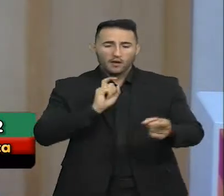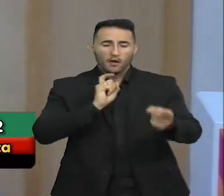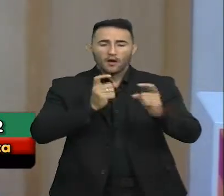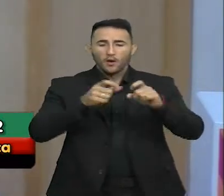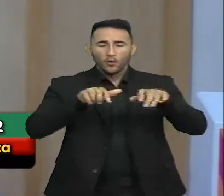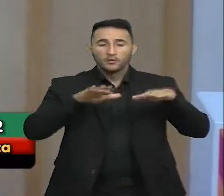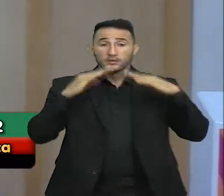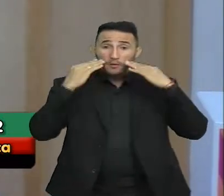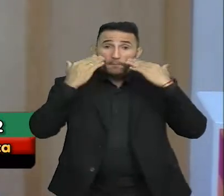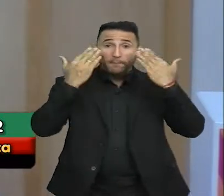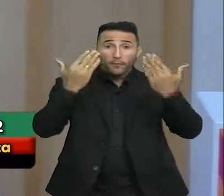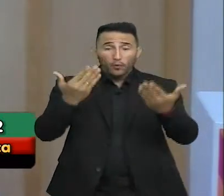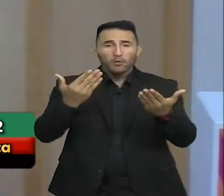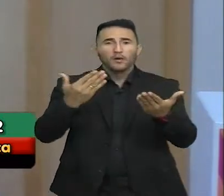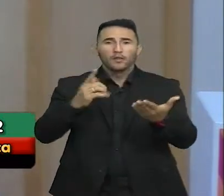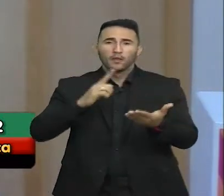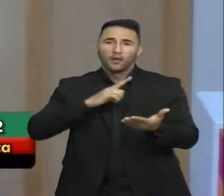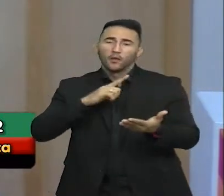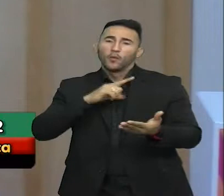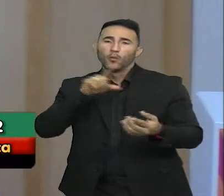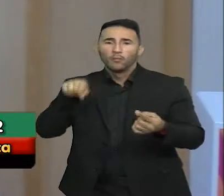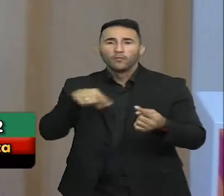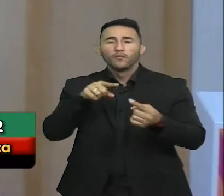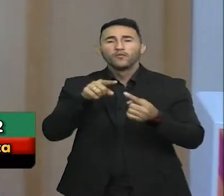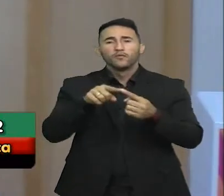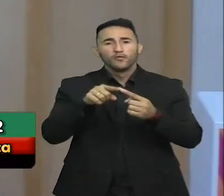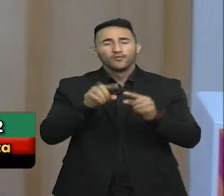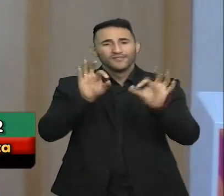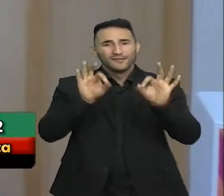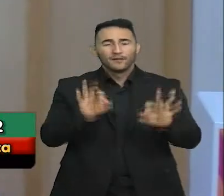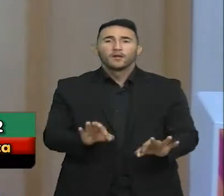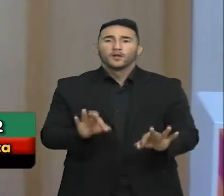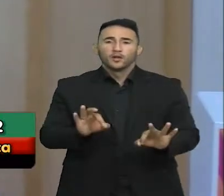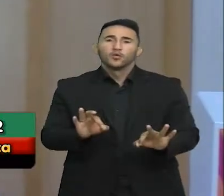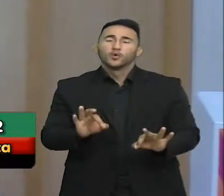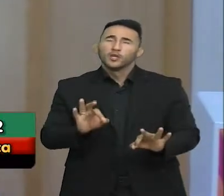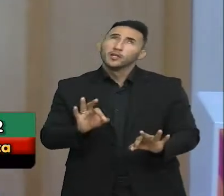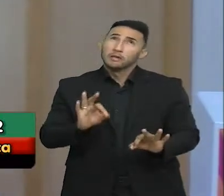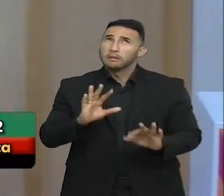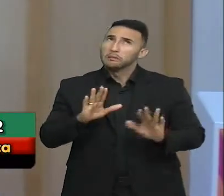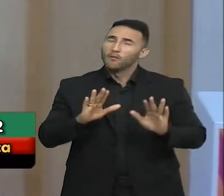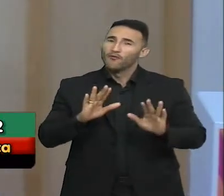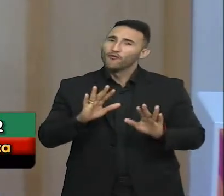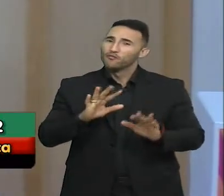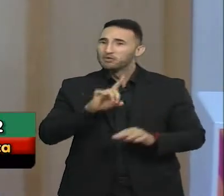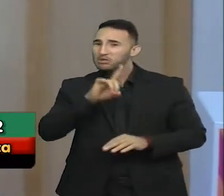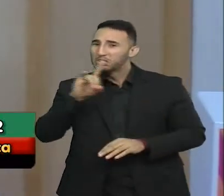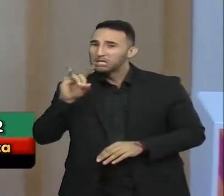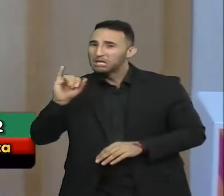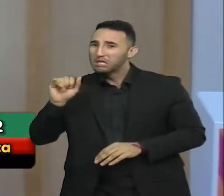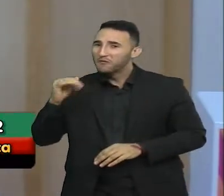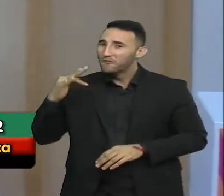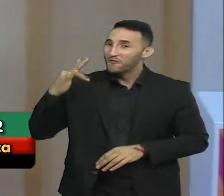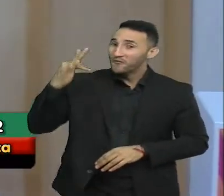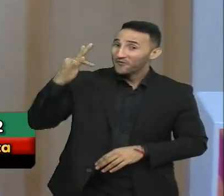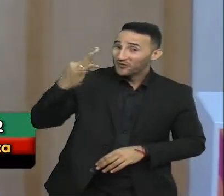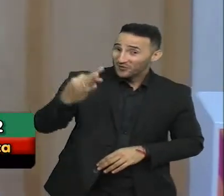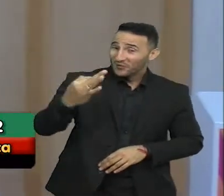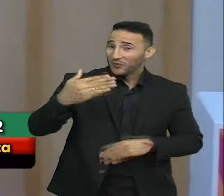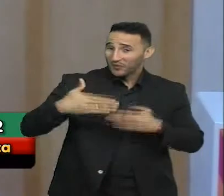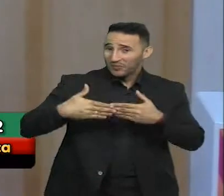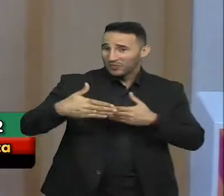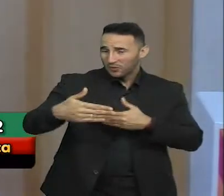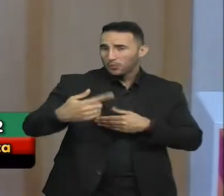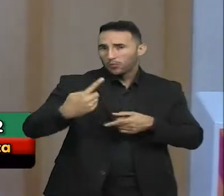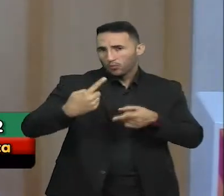pública, com esta missão, com certeza, daqui a alguns dias, né, num espaço de tempo, até porque nós